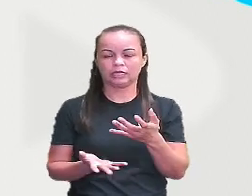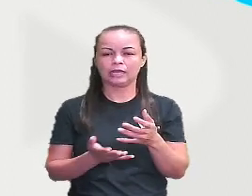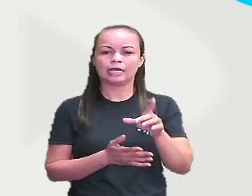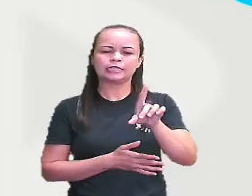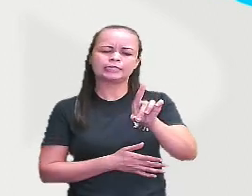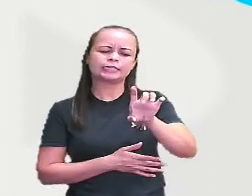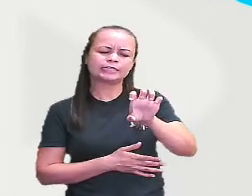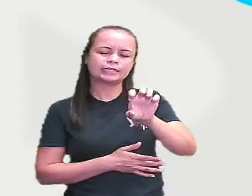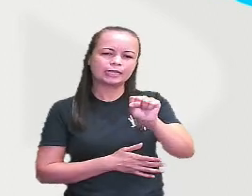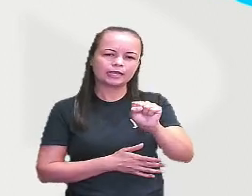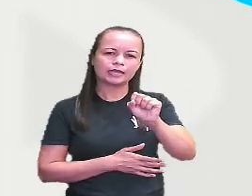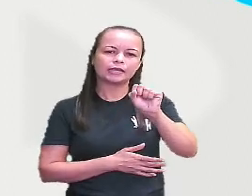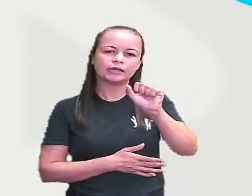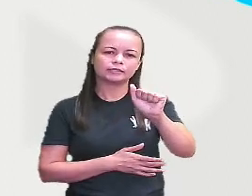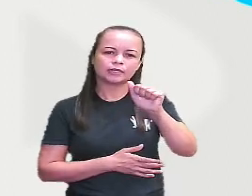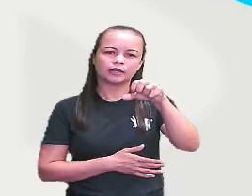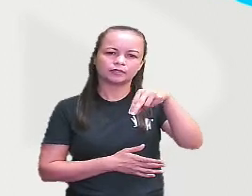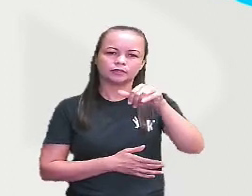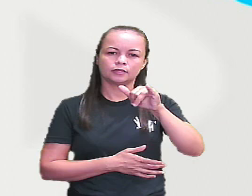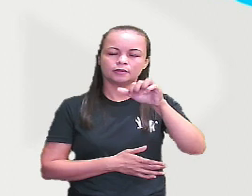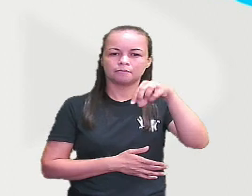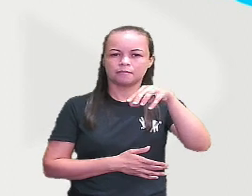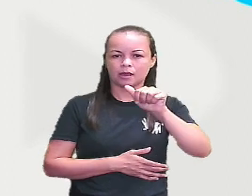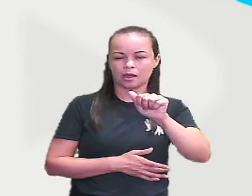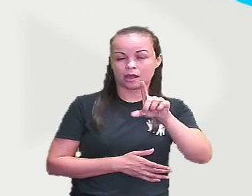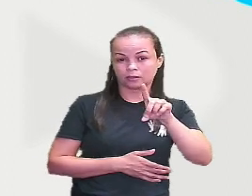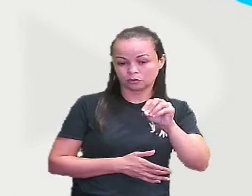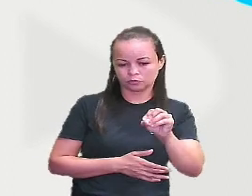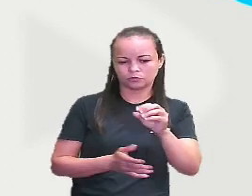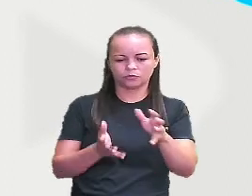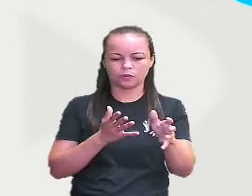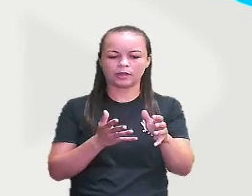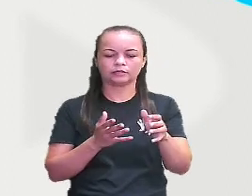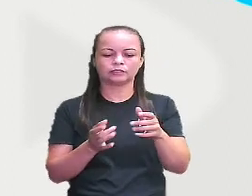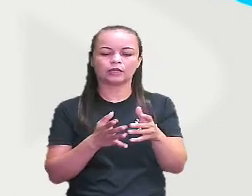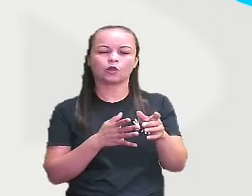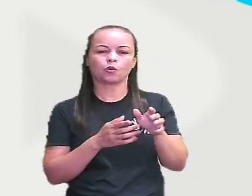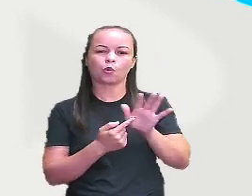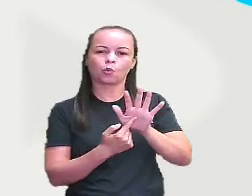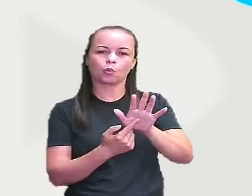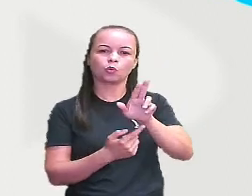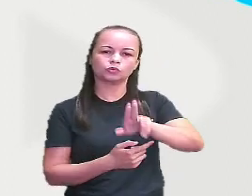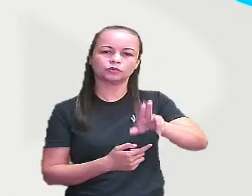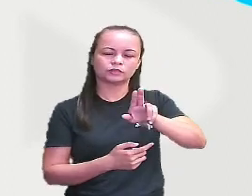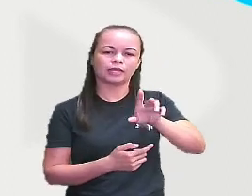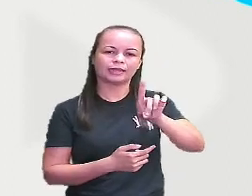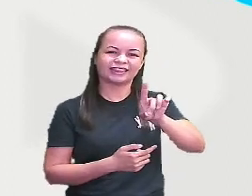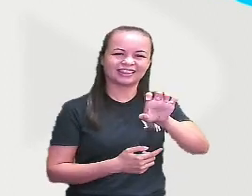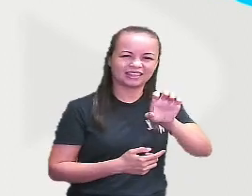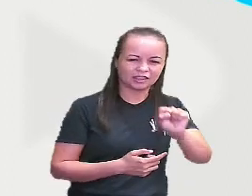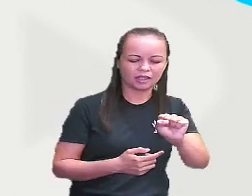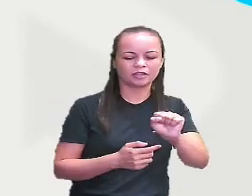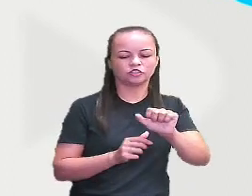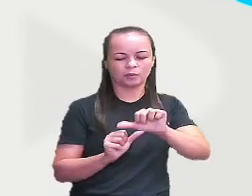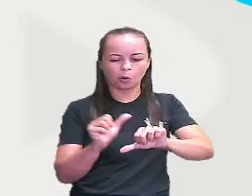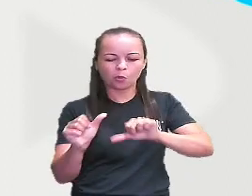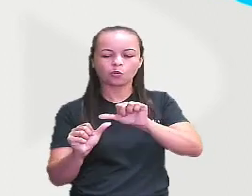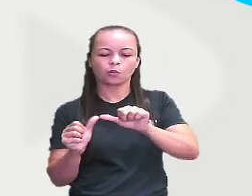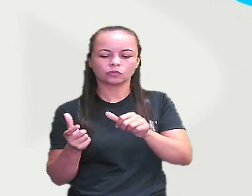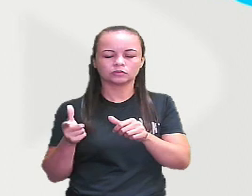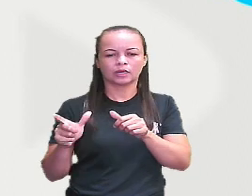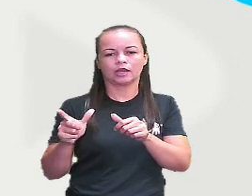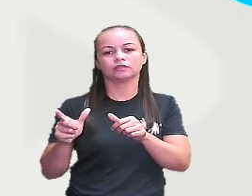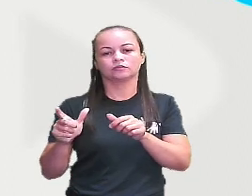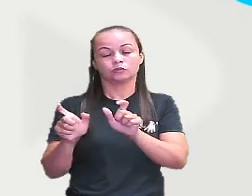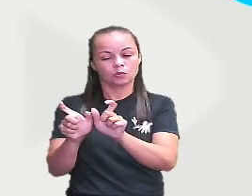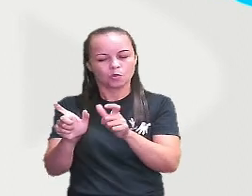des para formar o antônimo da palavra animado, né? Que significa o contrário de animado. Tente escrever os